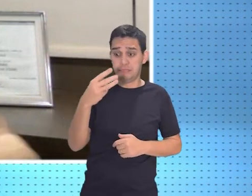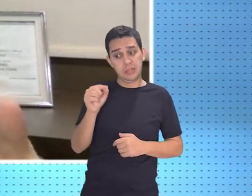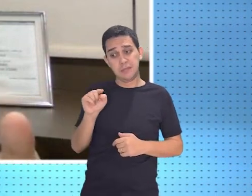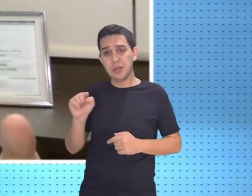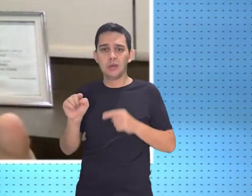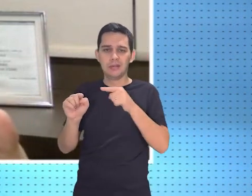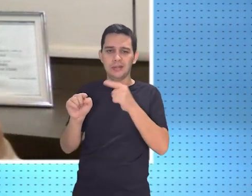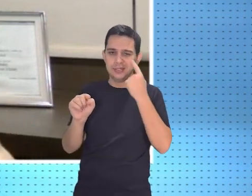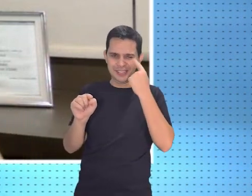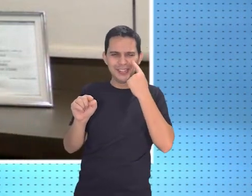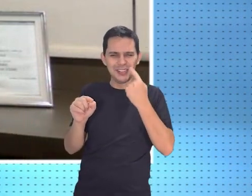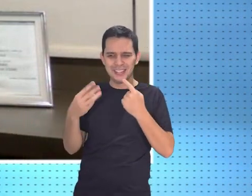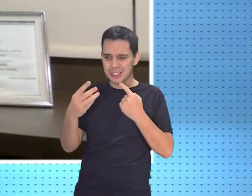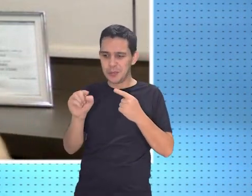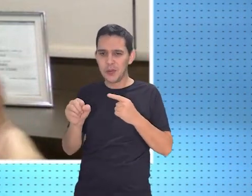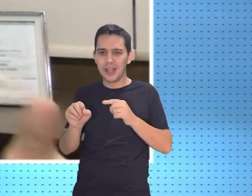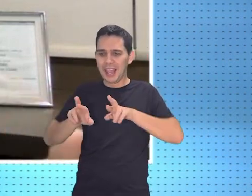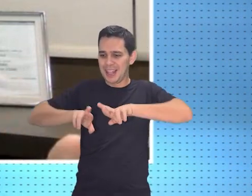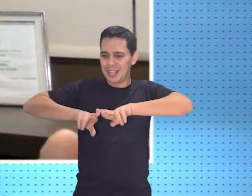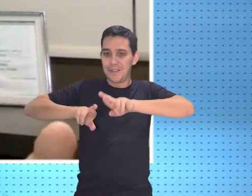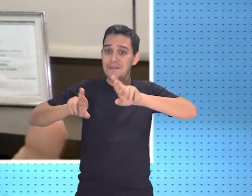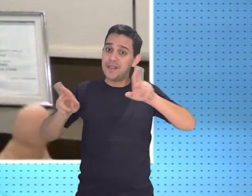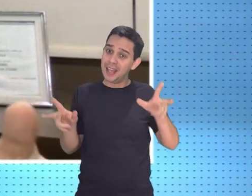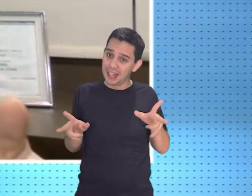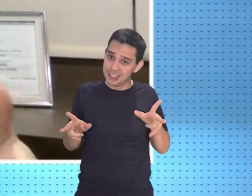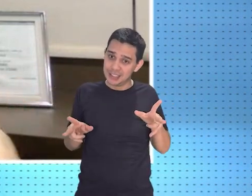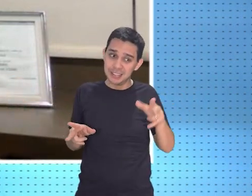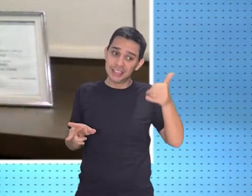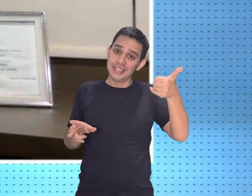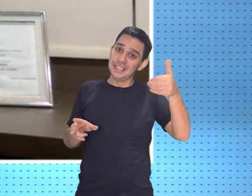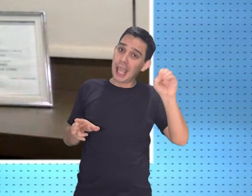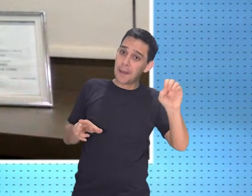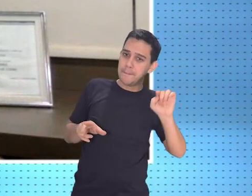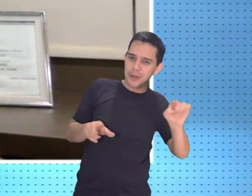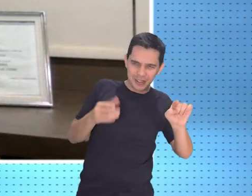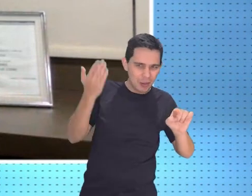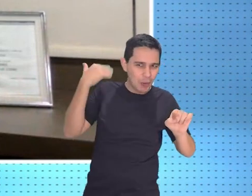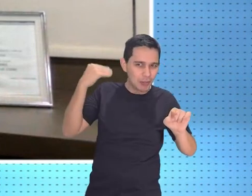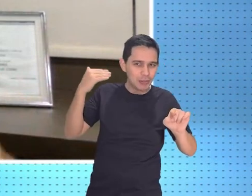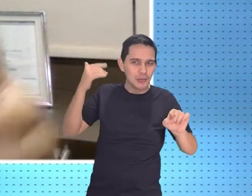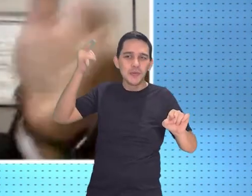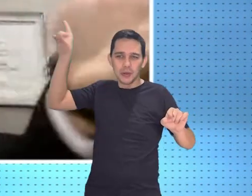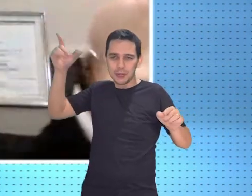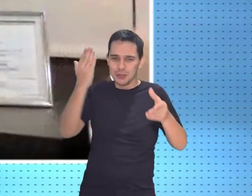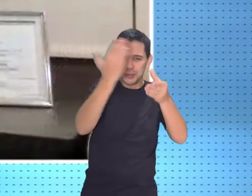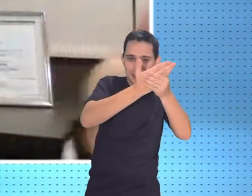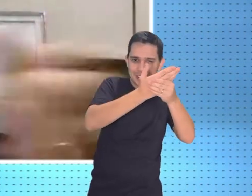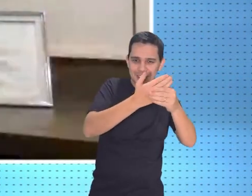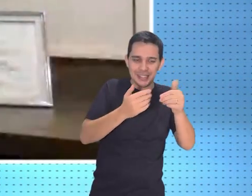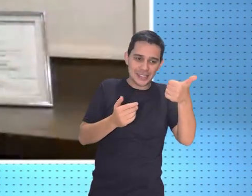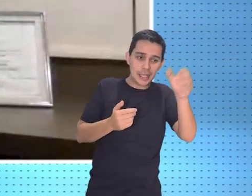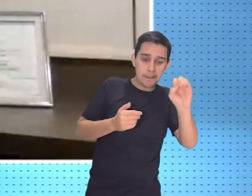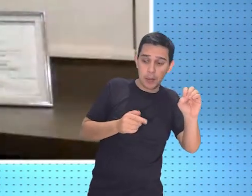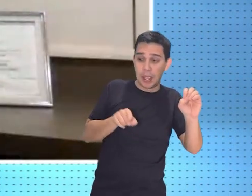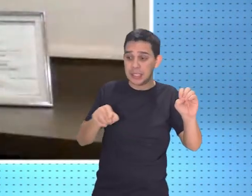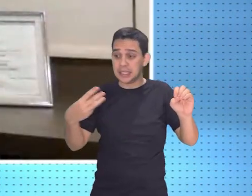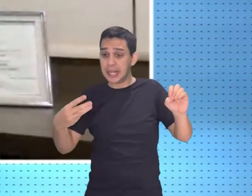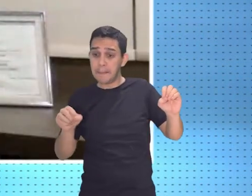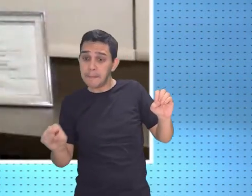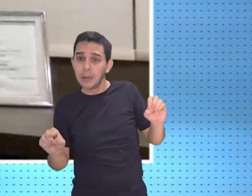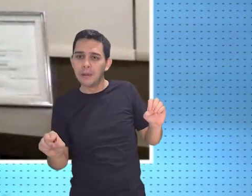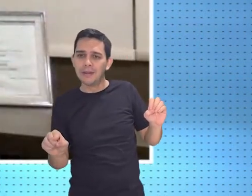quantia que, veja, ela se distingue, ela é distinta daquele valor do outro caso também já